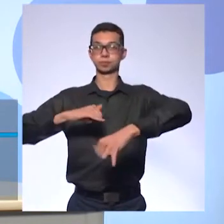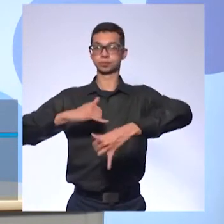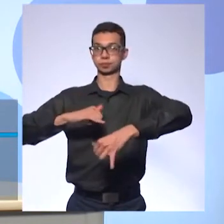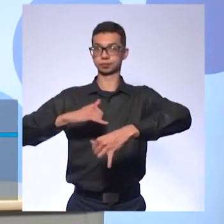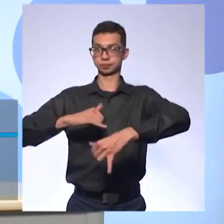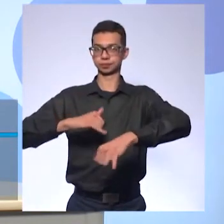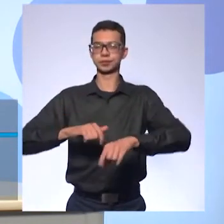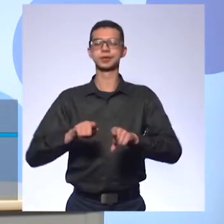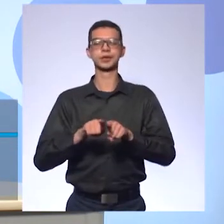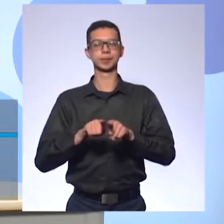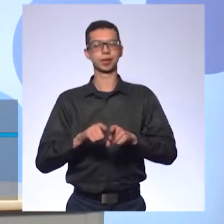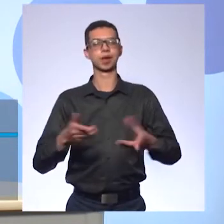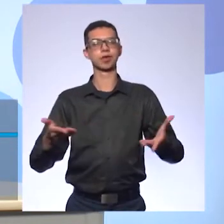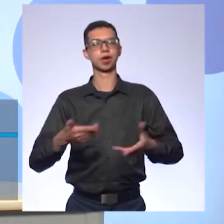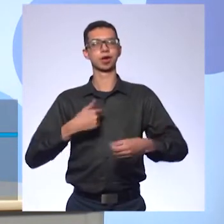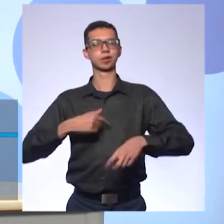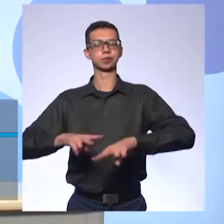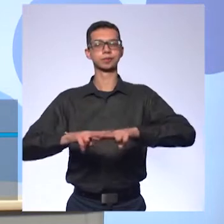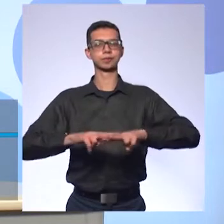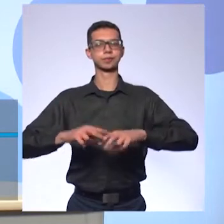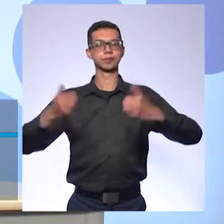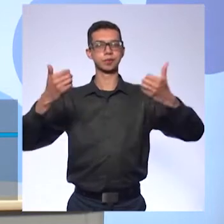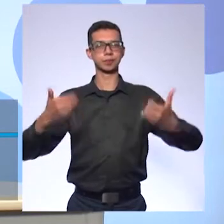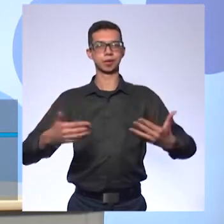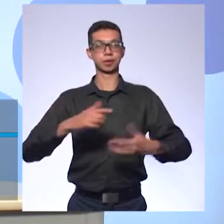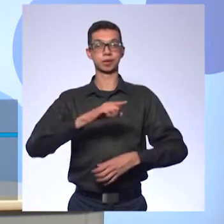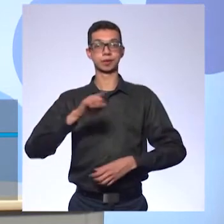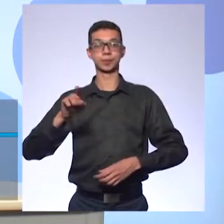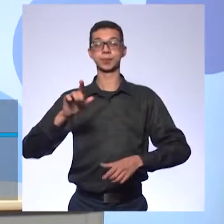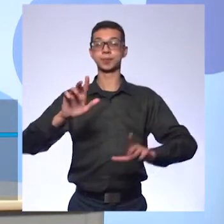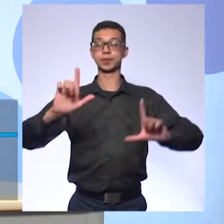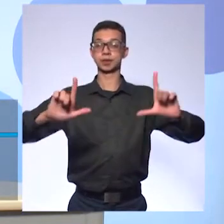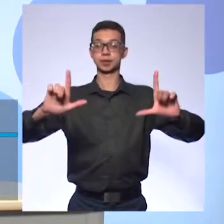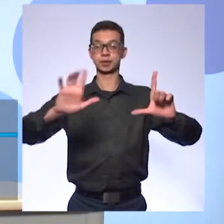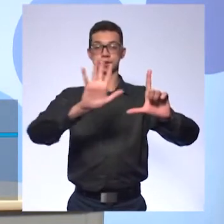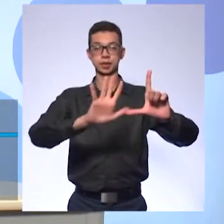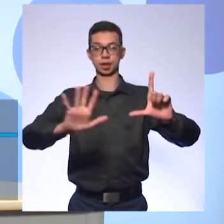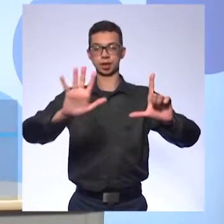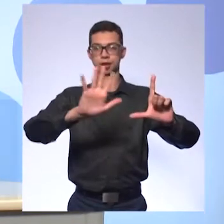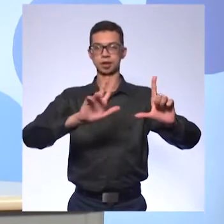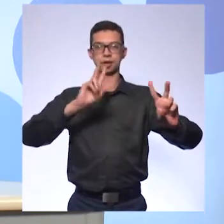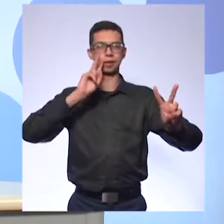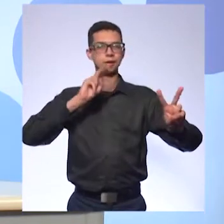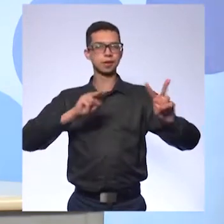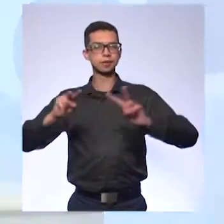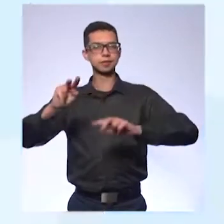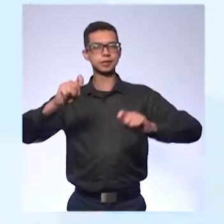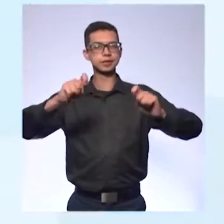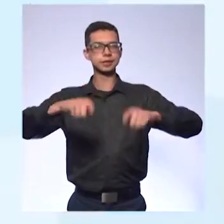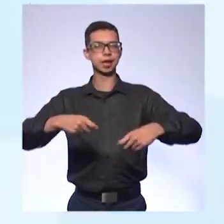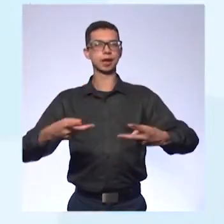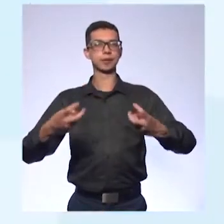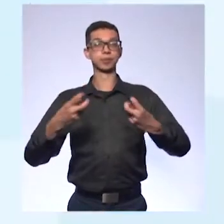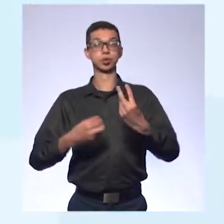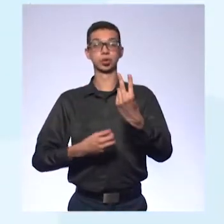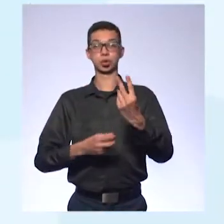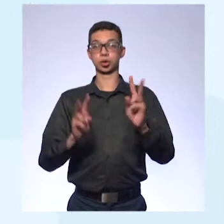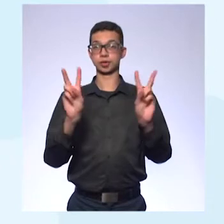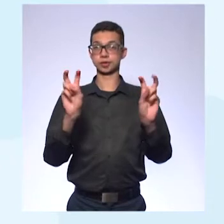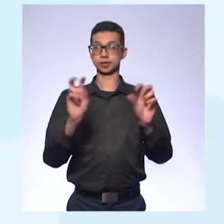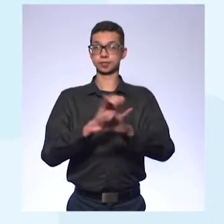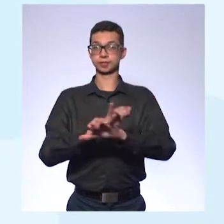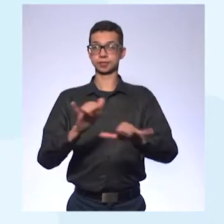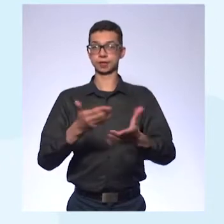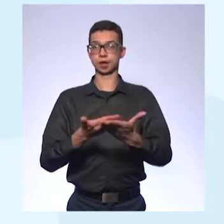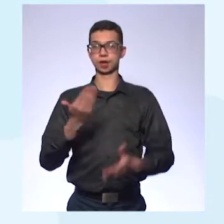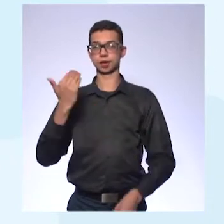aí essa retomada, vocês vão poder acompanhar aí na tela de vocês, né, 2 temas que nós trabalhamos na aula passada. Nós falamos sobre a